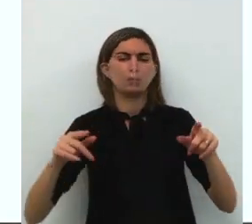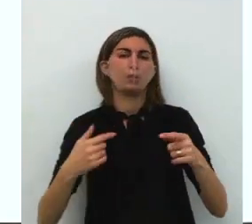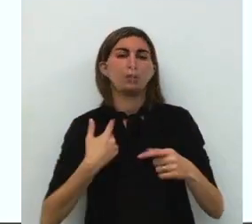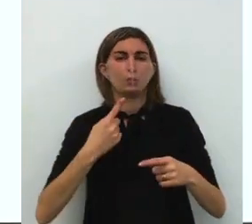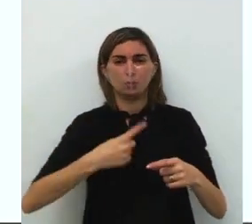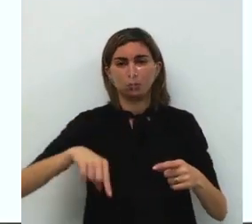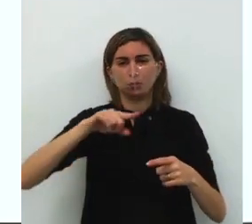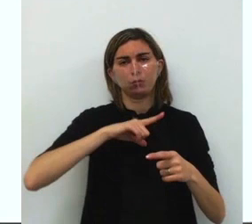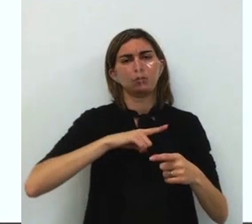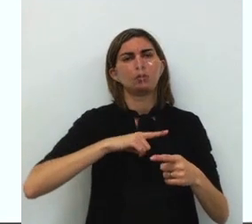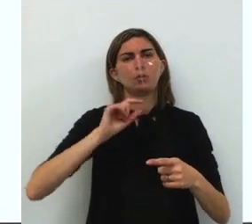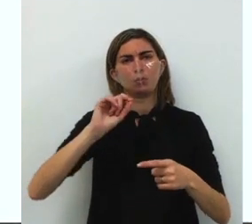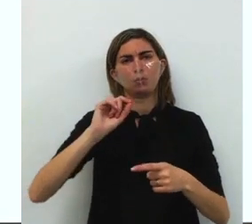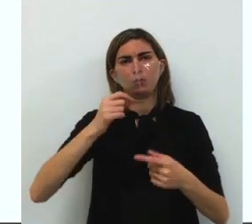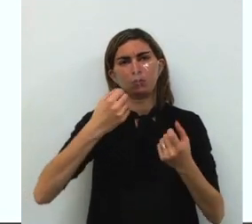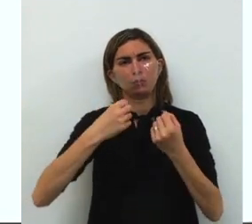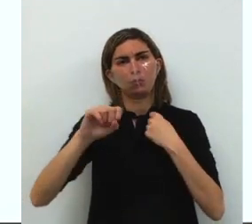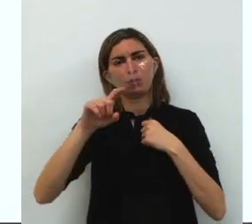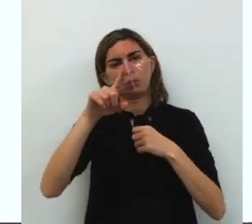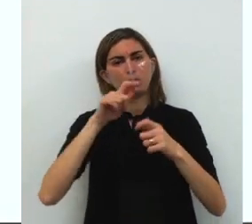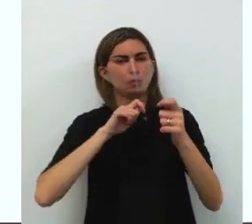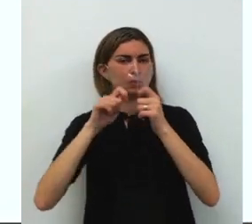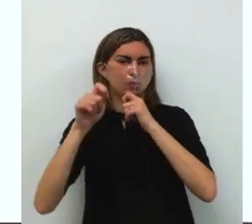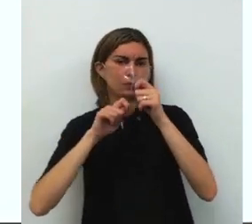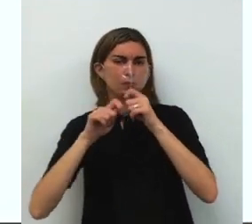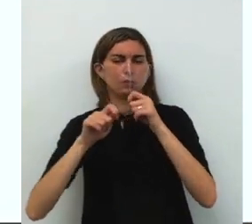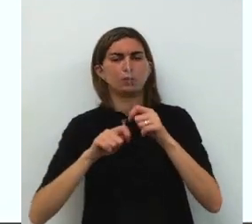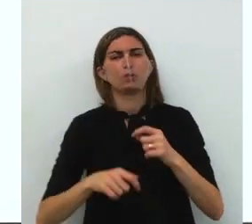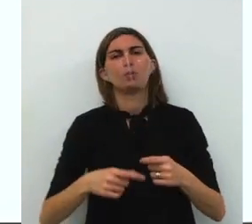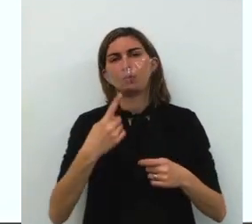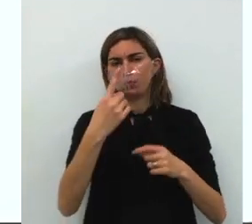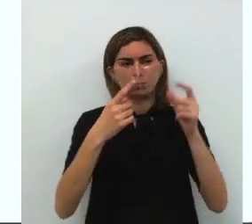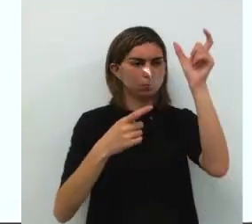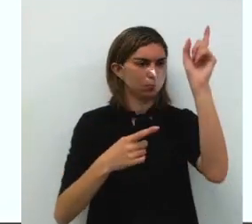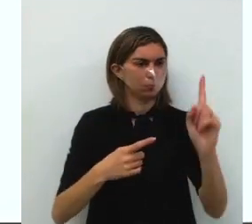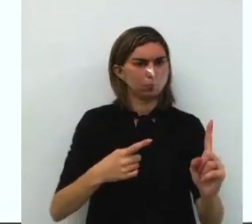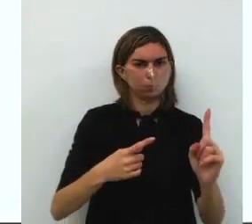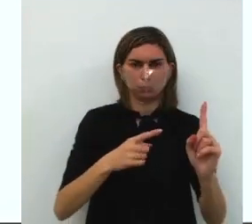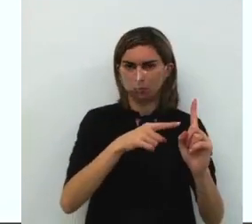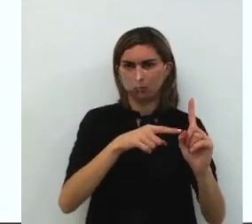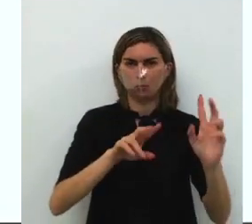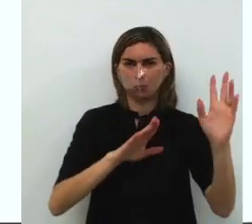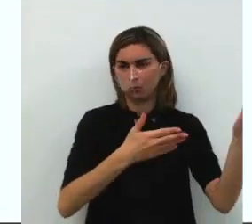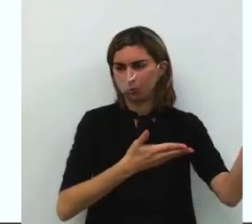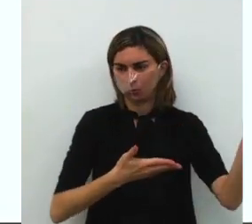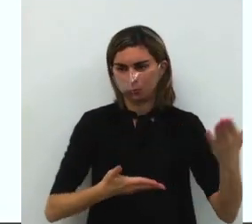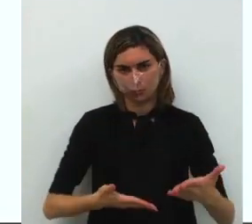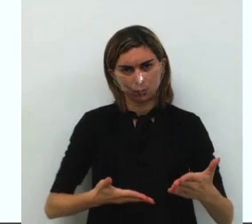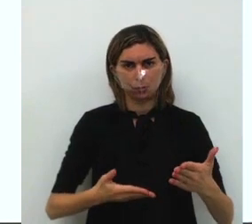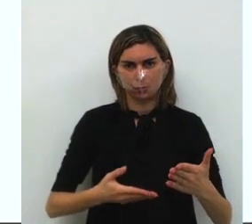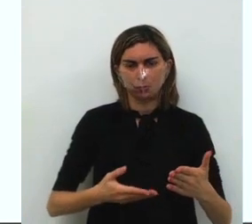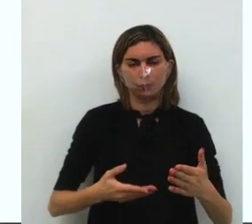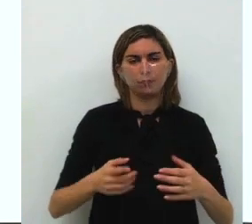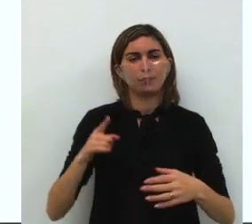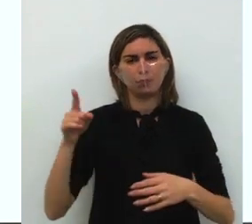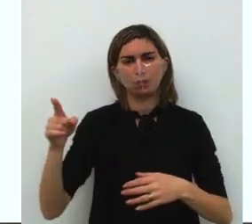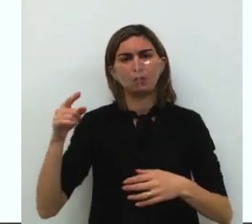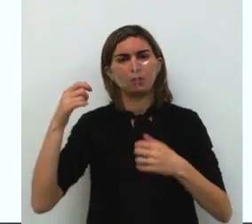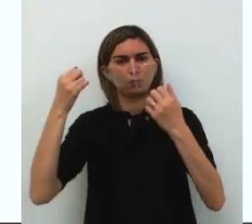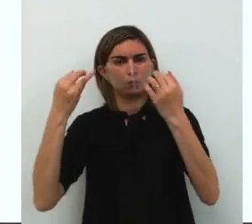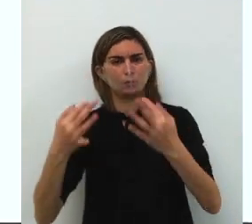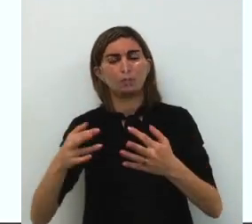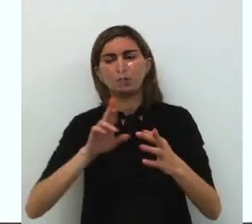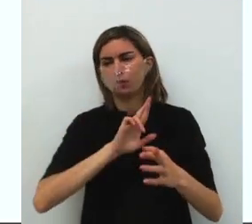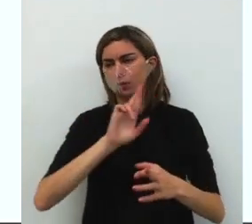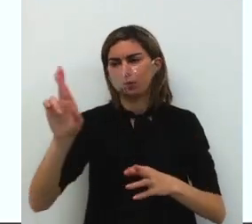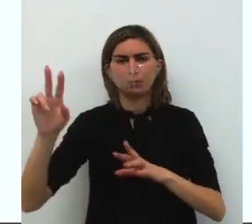viu? Nós vamos ter o quê? A entrevista, onde um candidato ele é o quê? Convidado, e ele vai